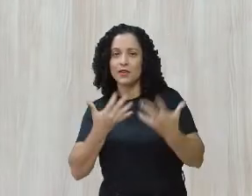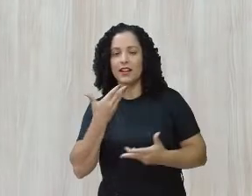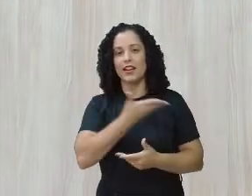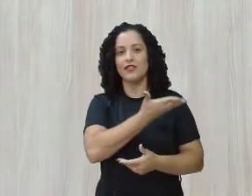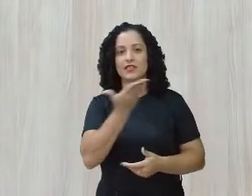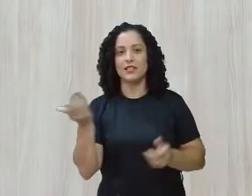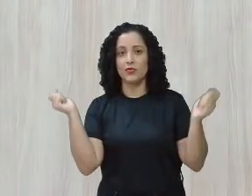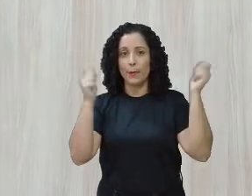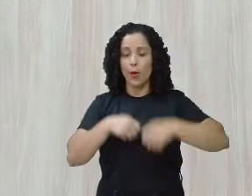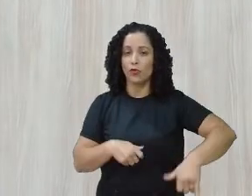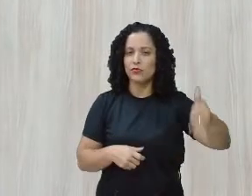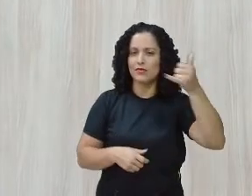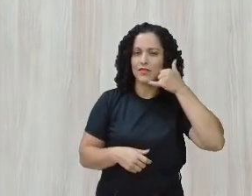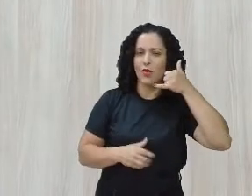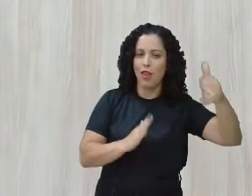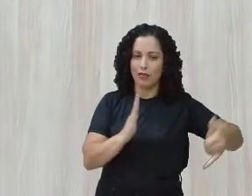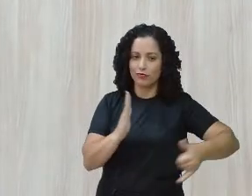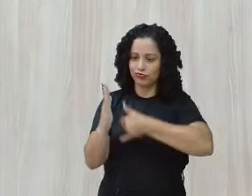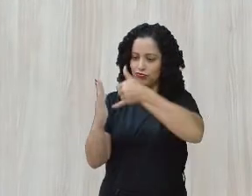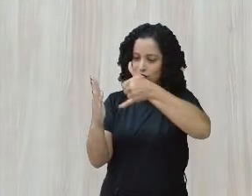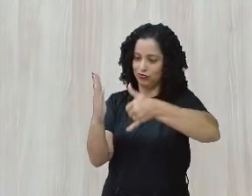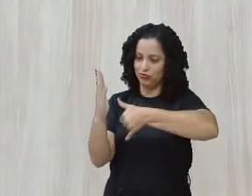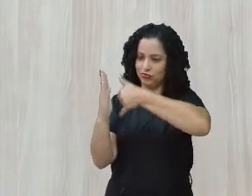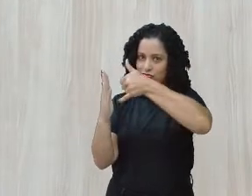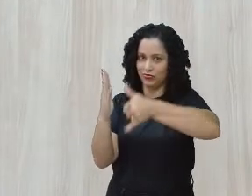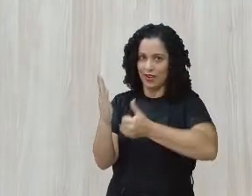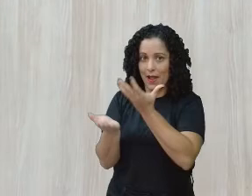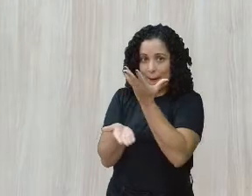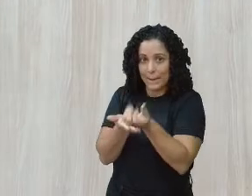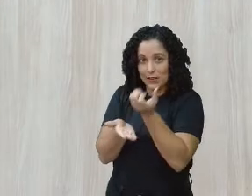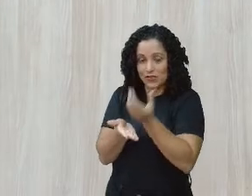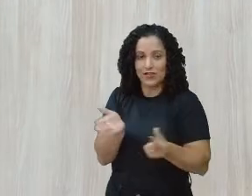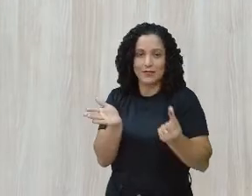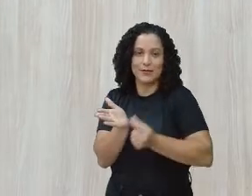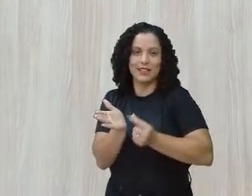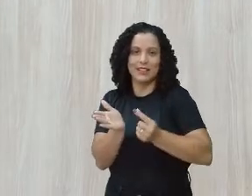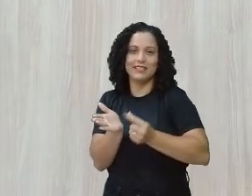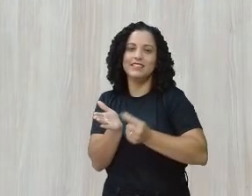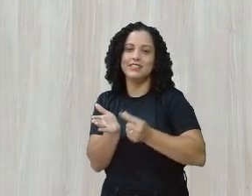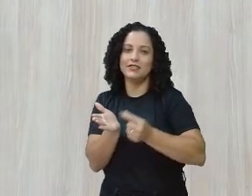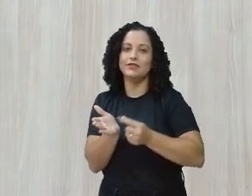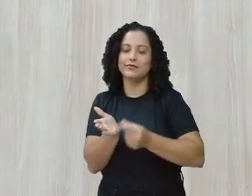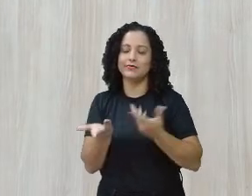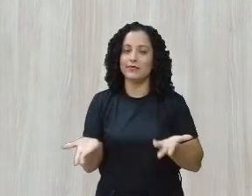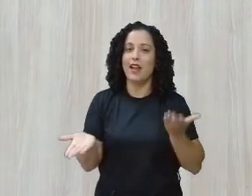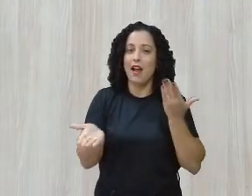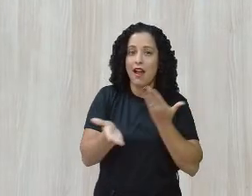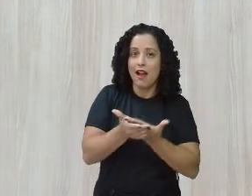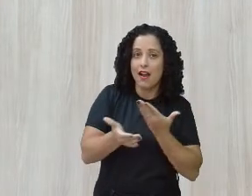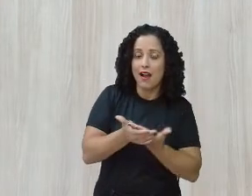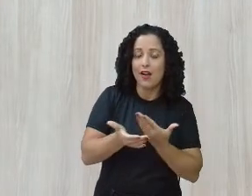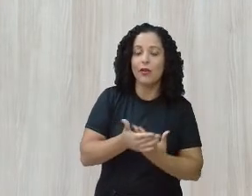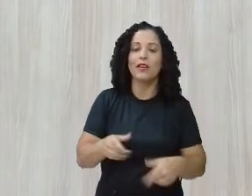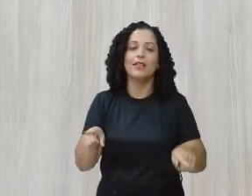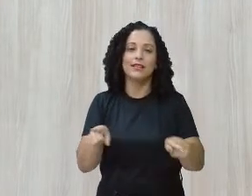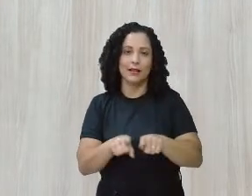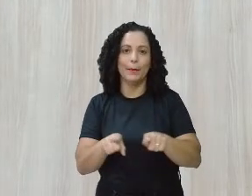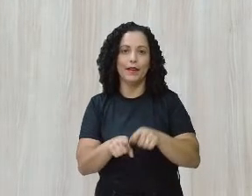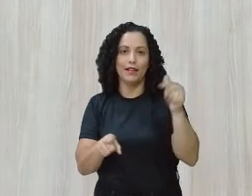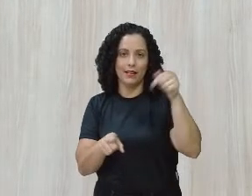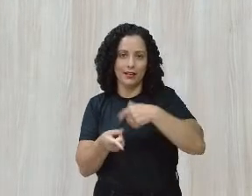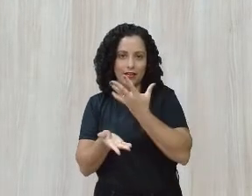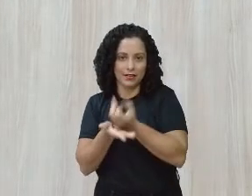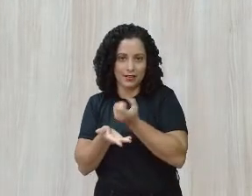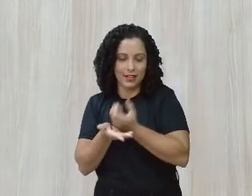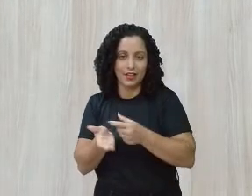apontarem o celular para ler o QR Code e baixar o app. Então, essa aula ficará disponível também no app do Educa